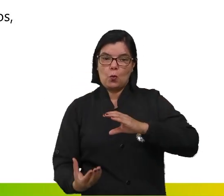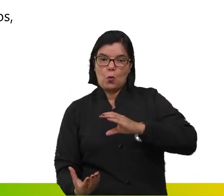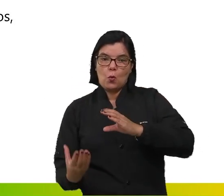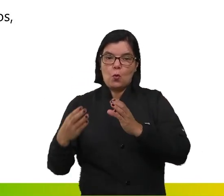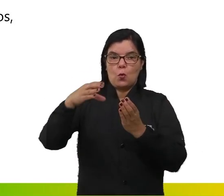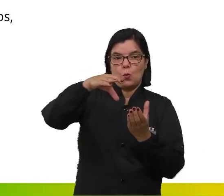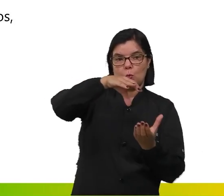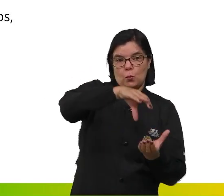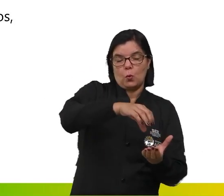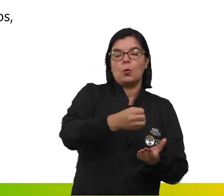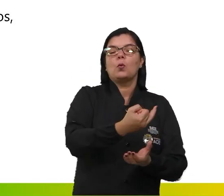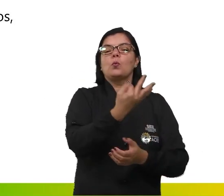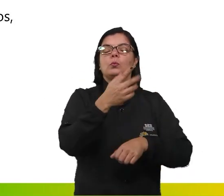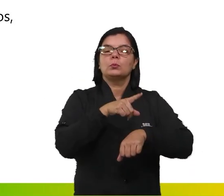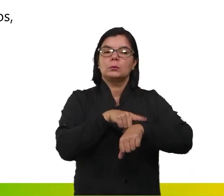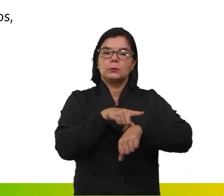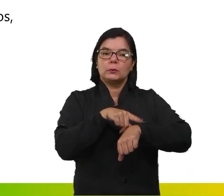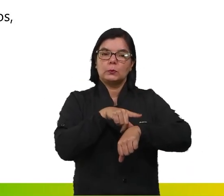e despejado,